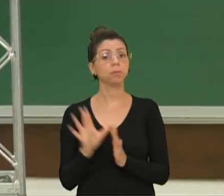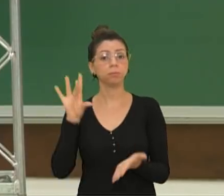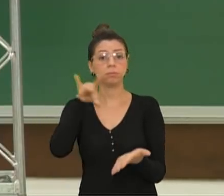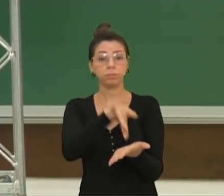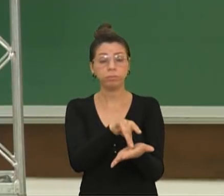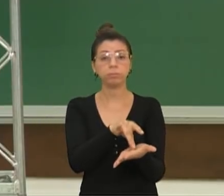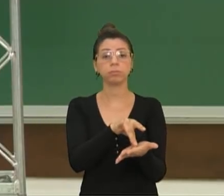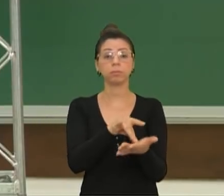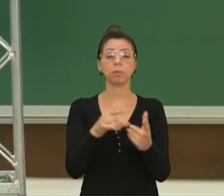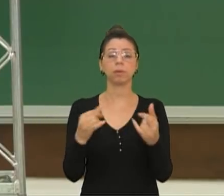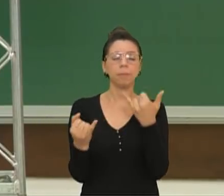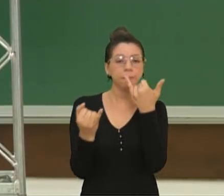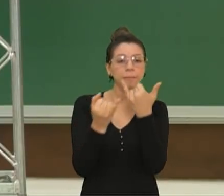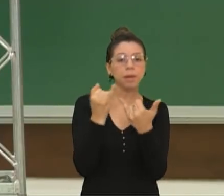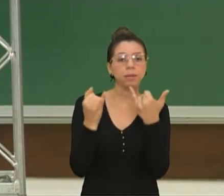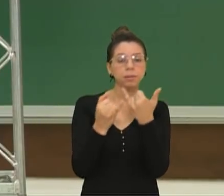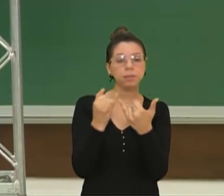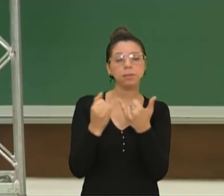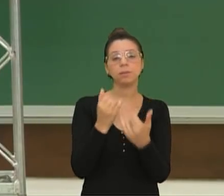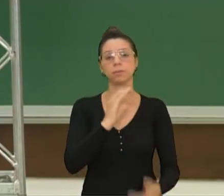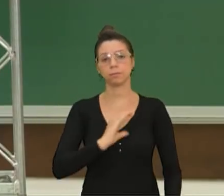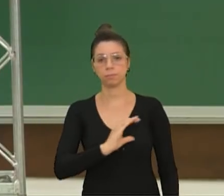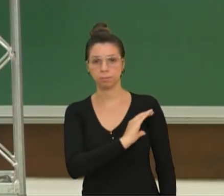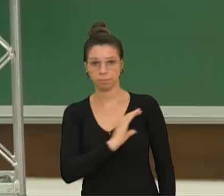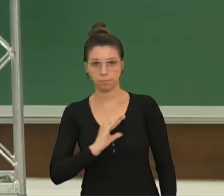uma questão muito parecida com o cristianismo.